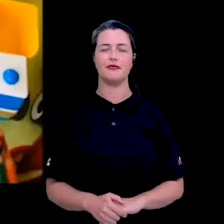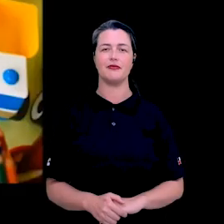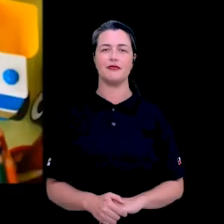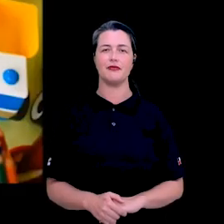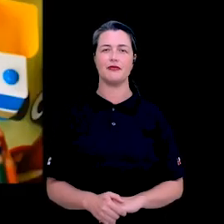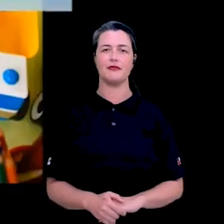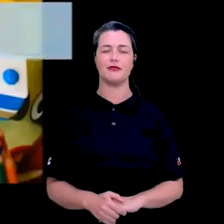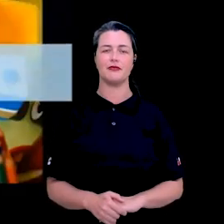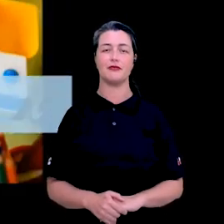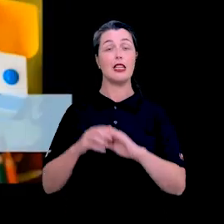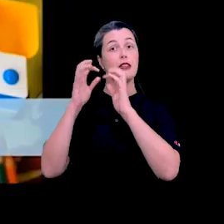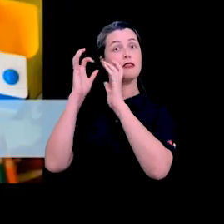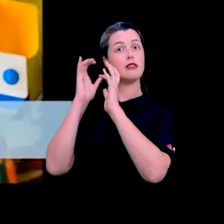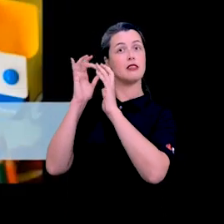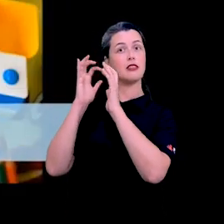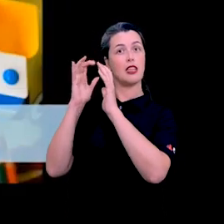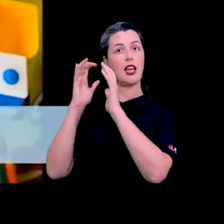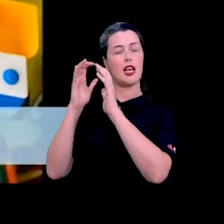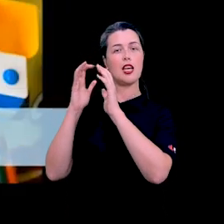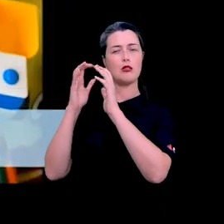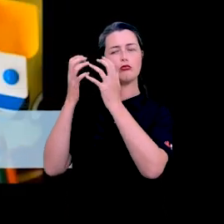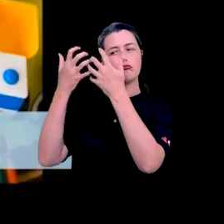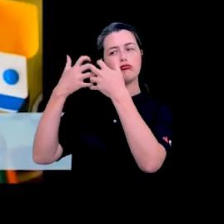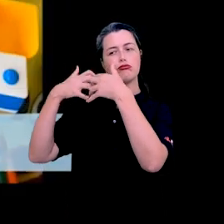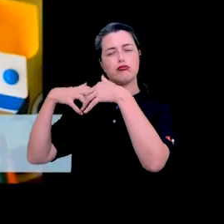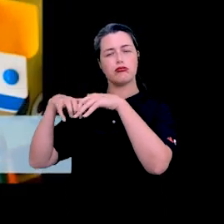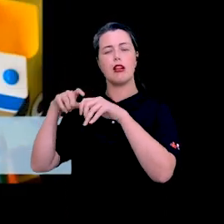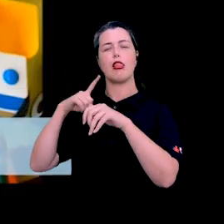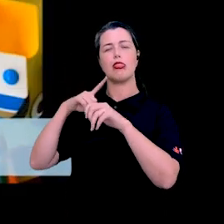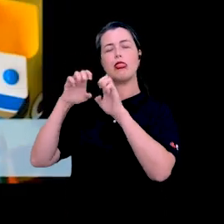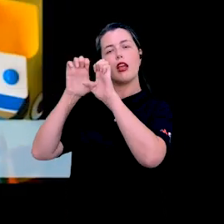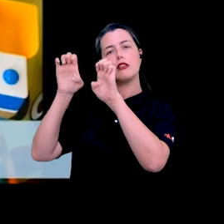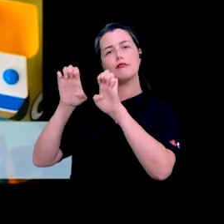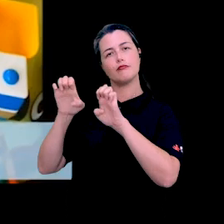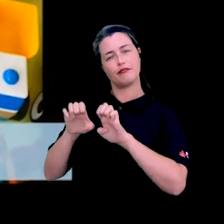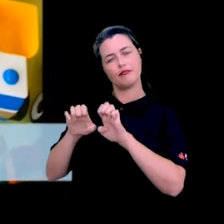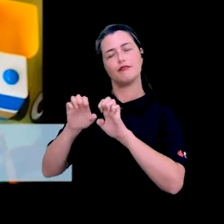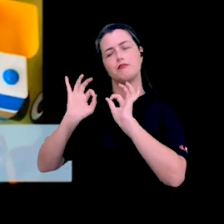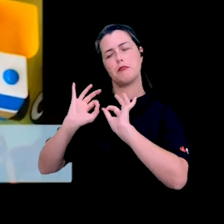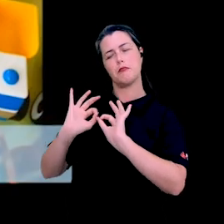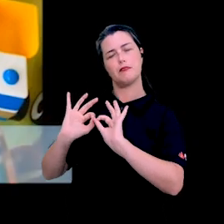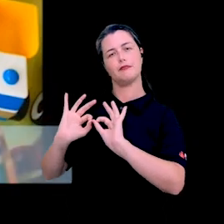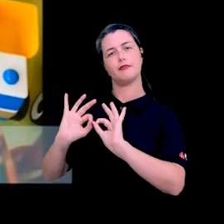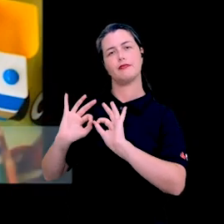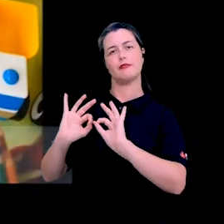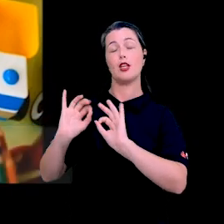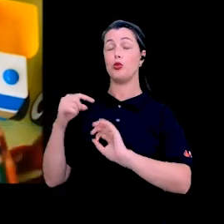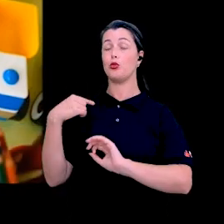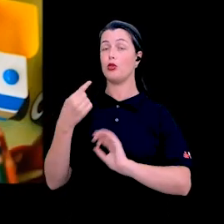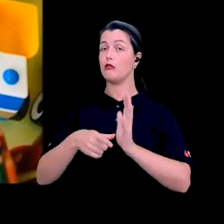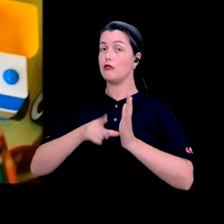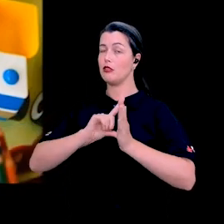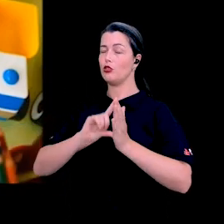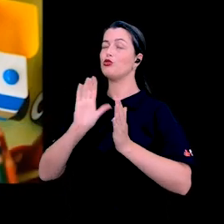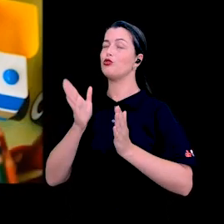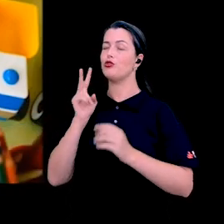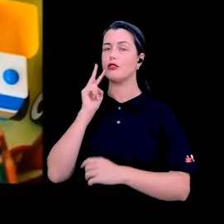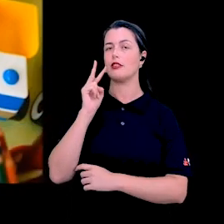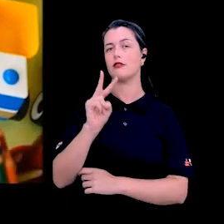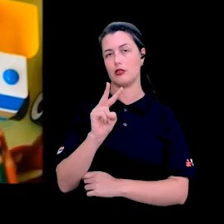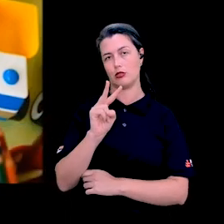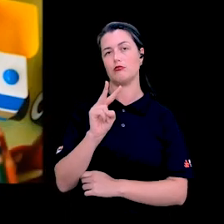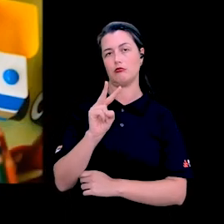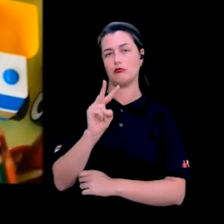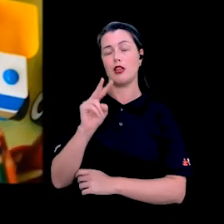Nosso cérebro tem um mecanismo perfeito de funcionamento e, pelo que vimos, as aprendizagens que vão se automatizando vão